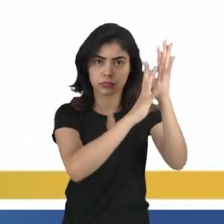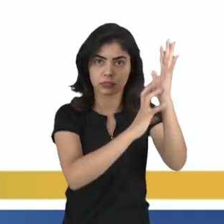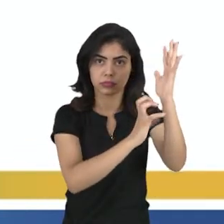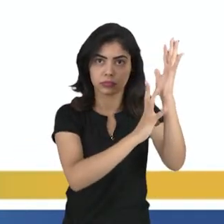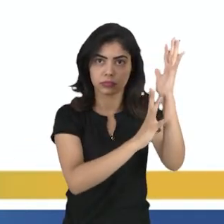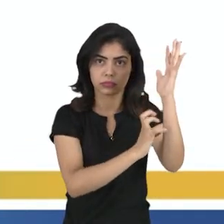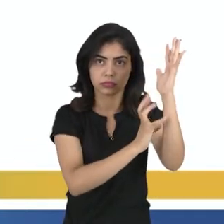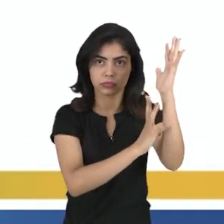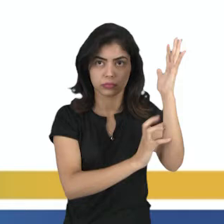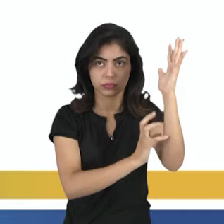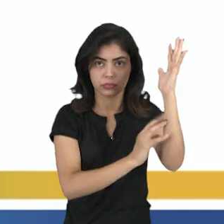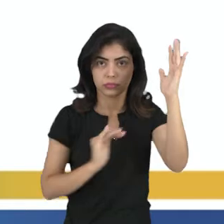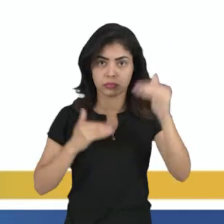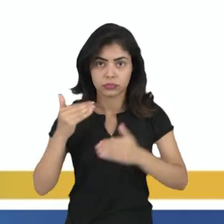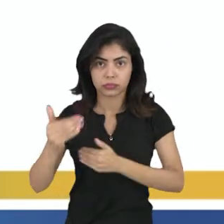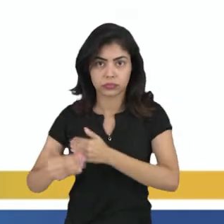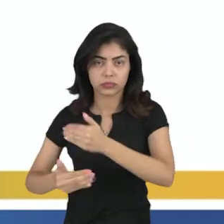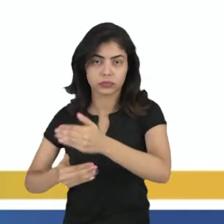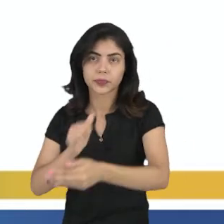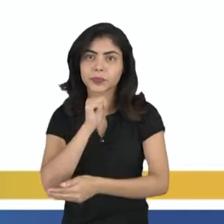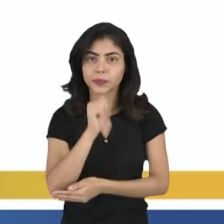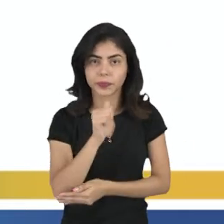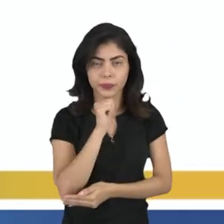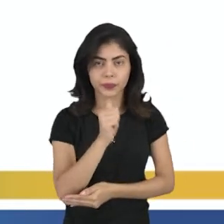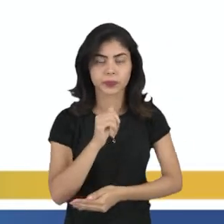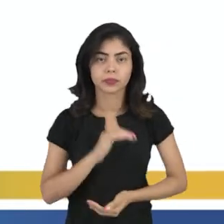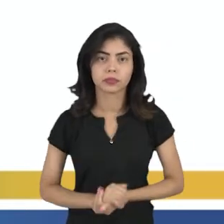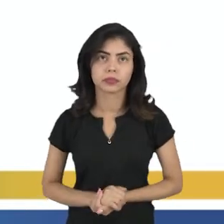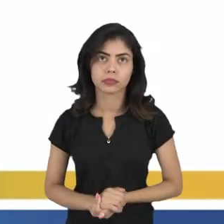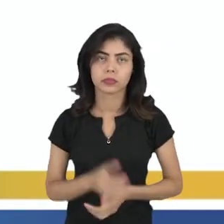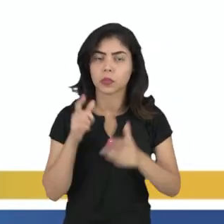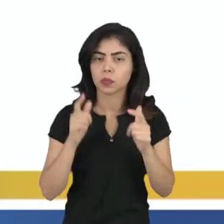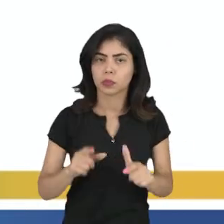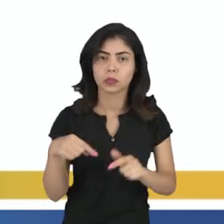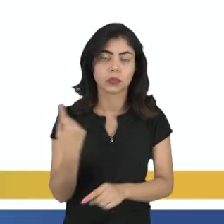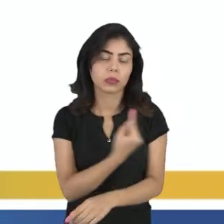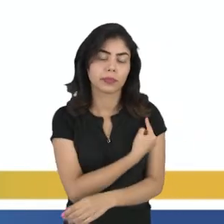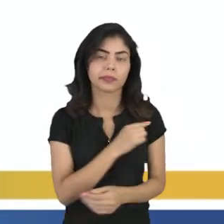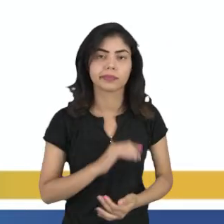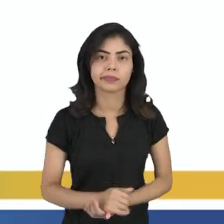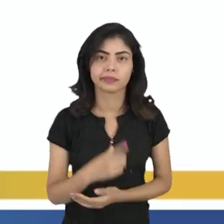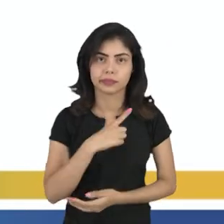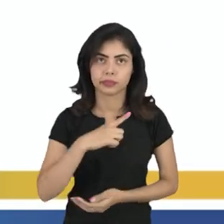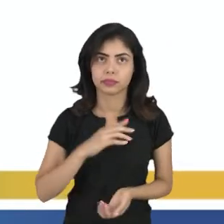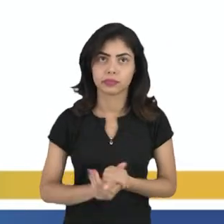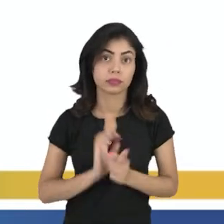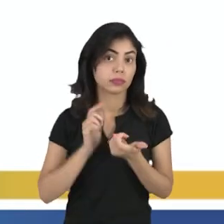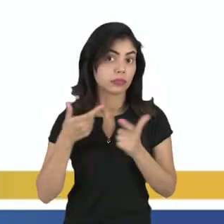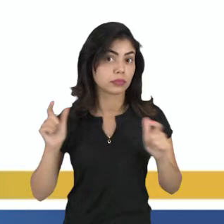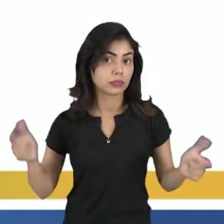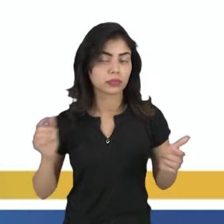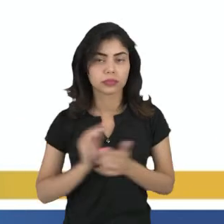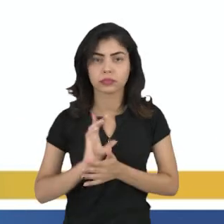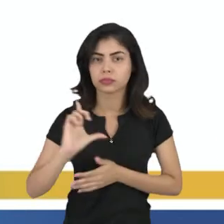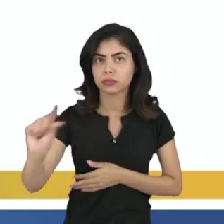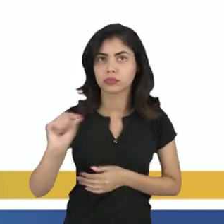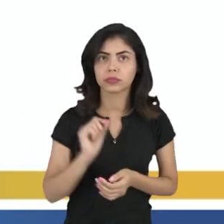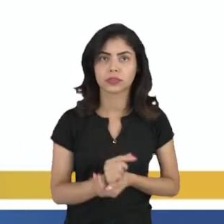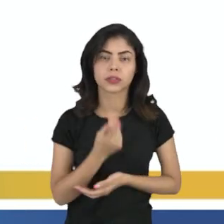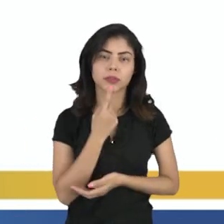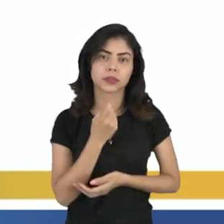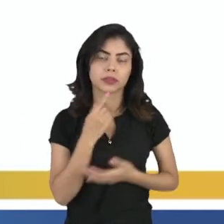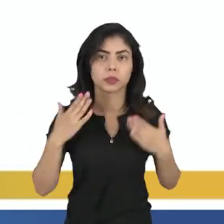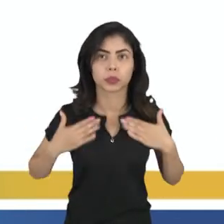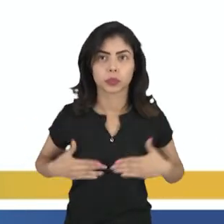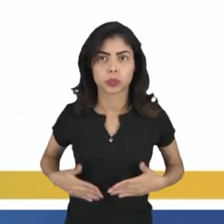vai caracterizar aí o processo da menstruação, que é onde a gente tem uma grande saída de sangue do corpo